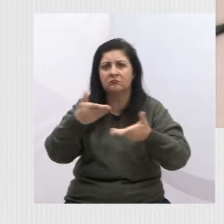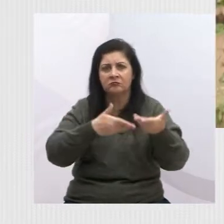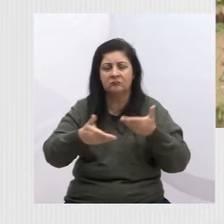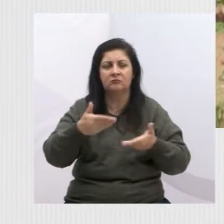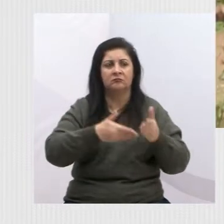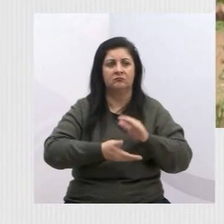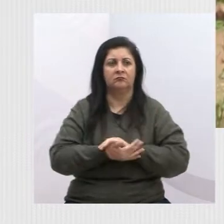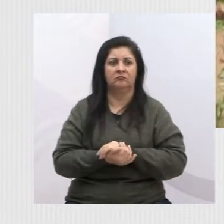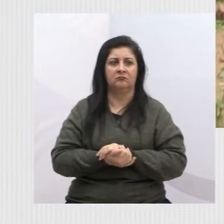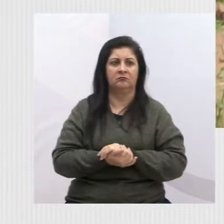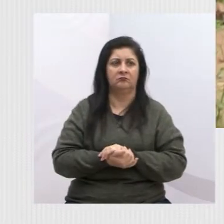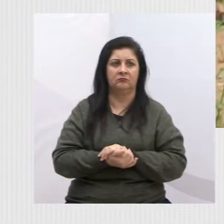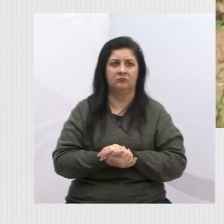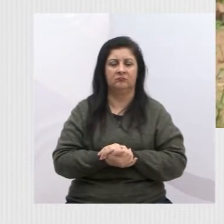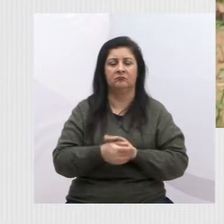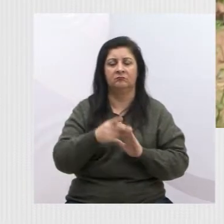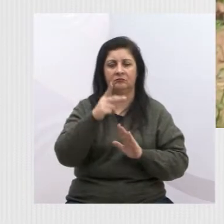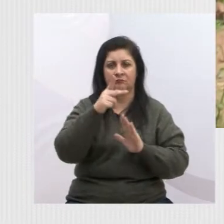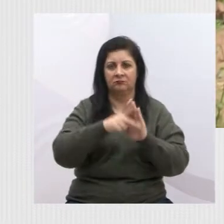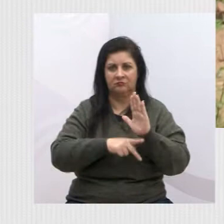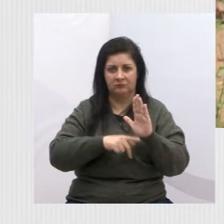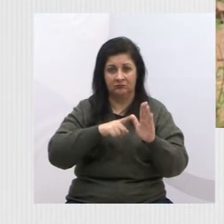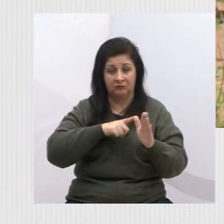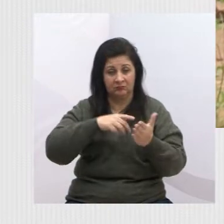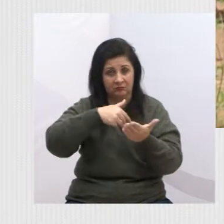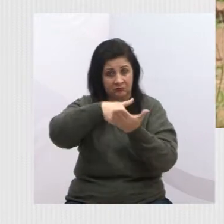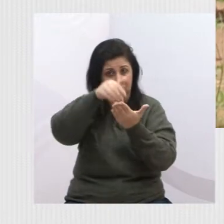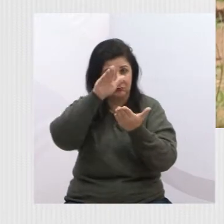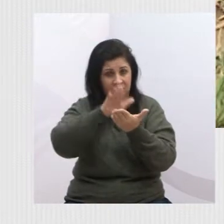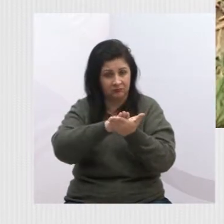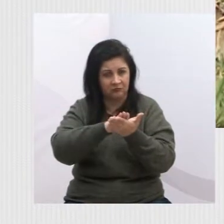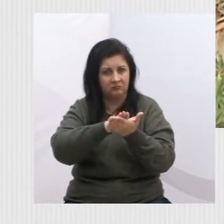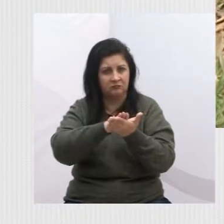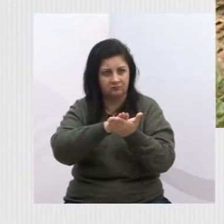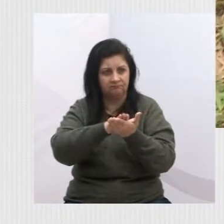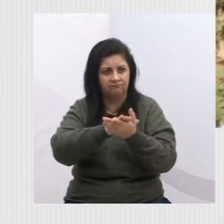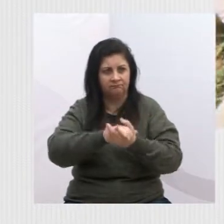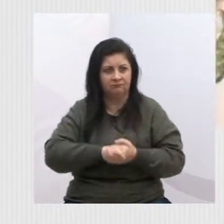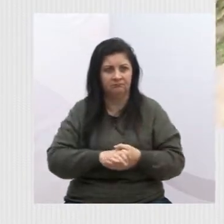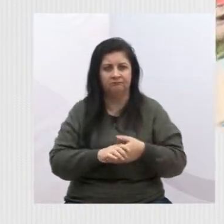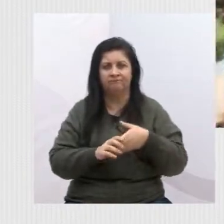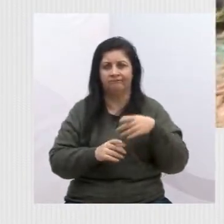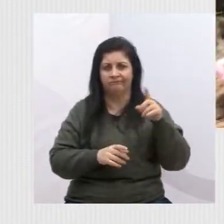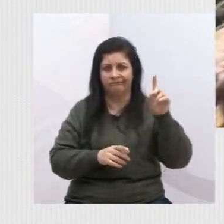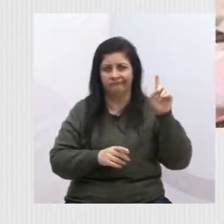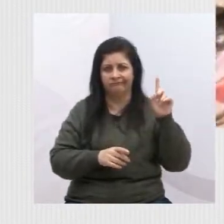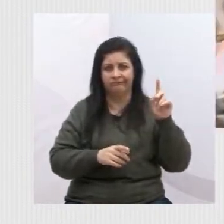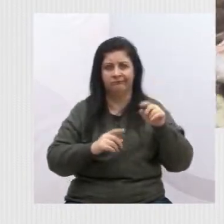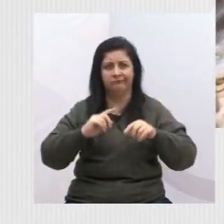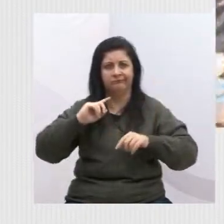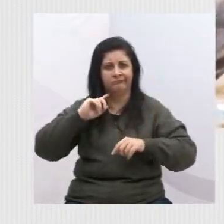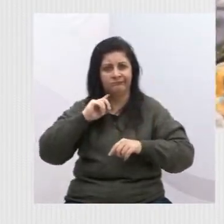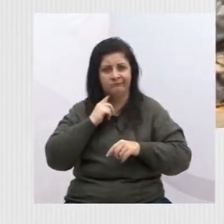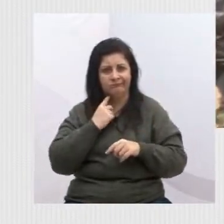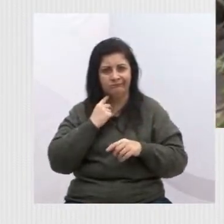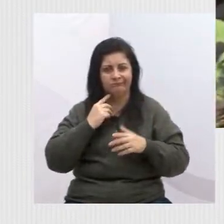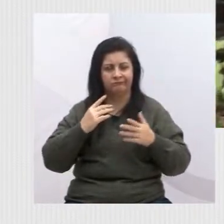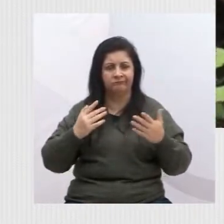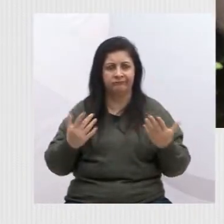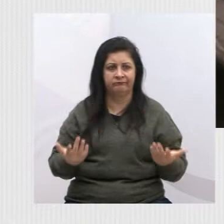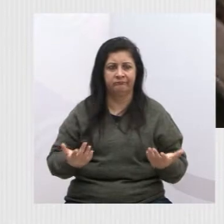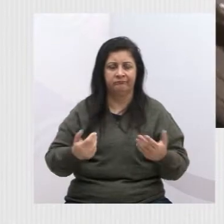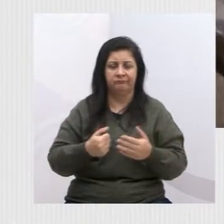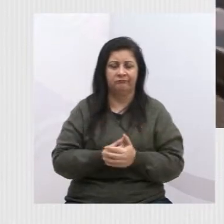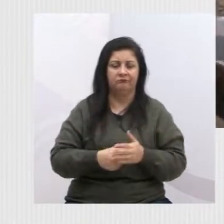frente. O projeto prevê multa para quem cometer infração. A princípio, o infrator será notificado para